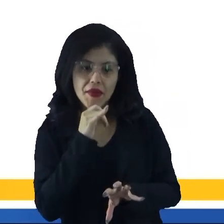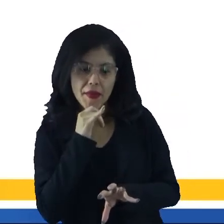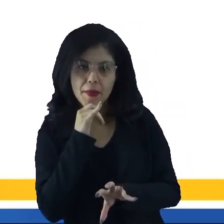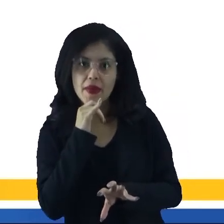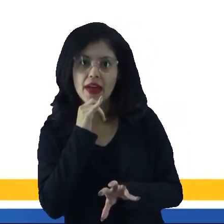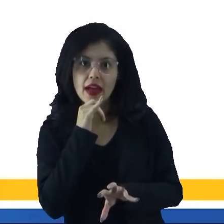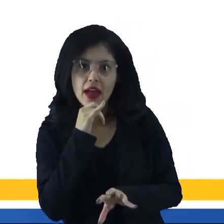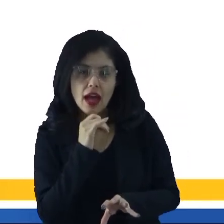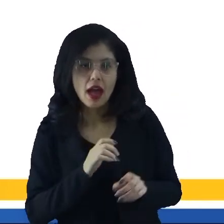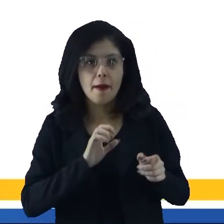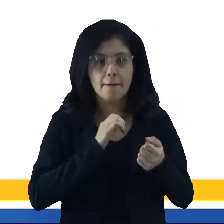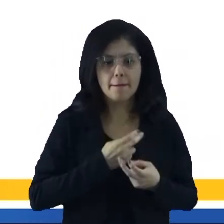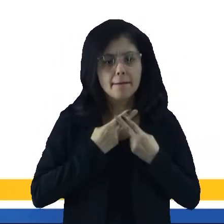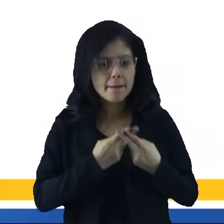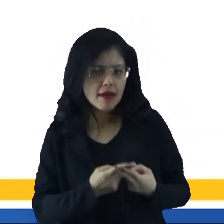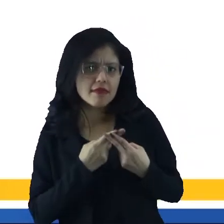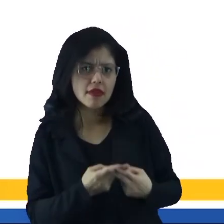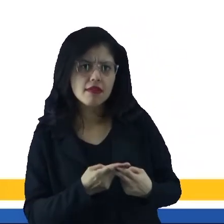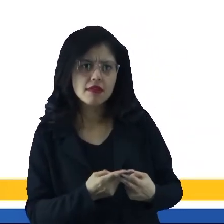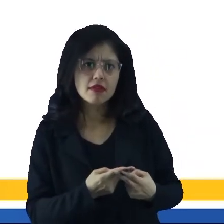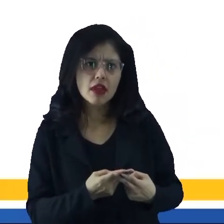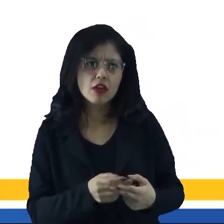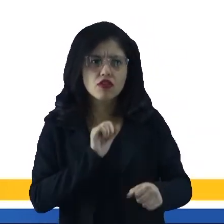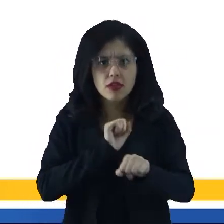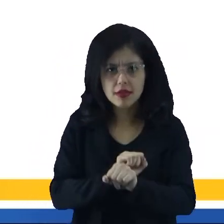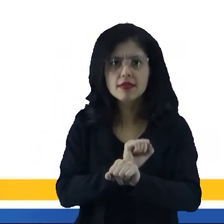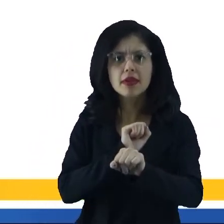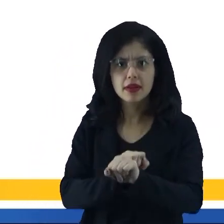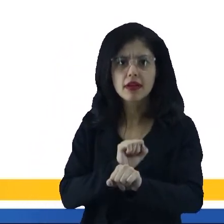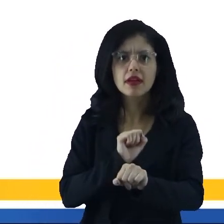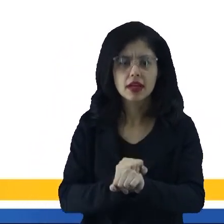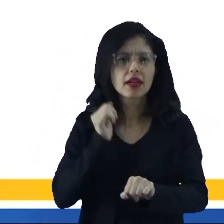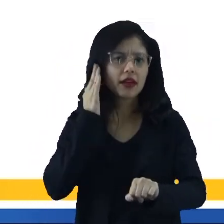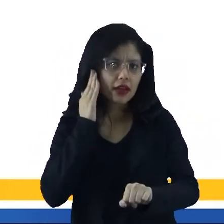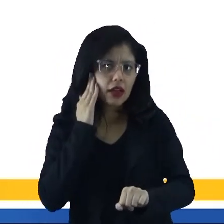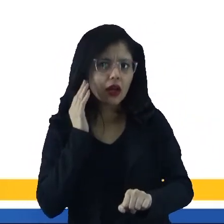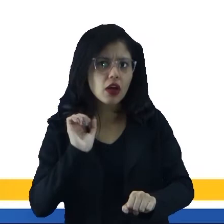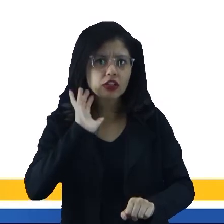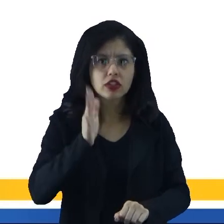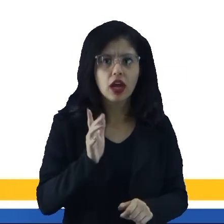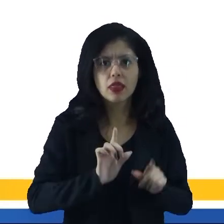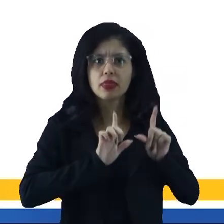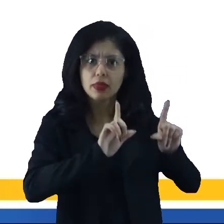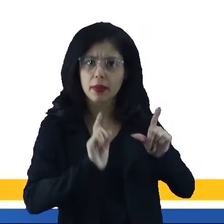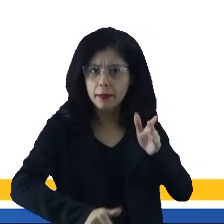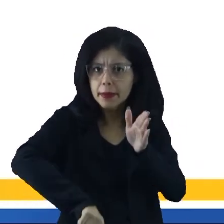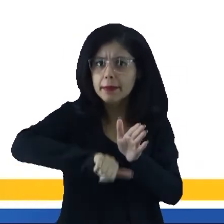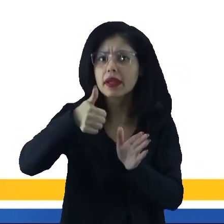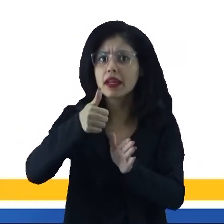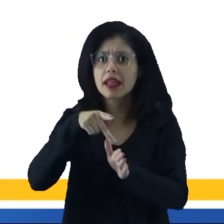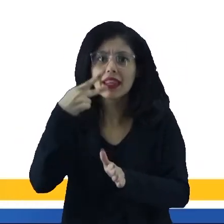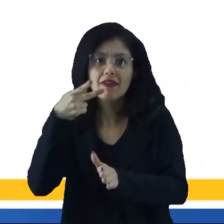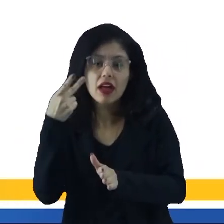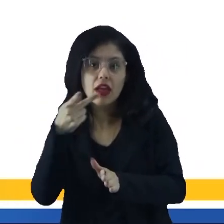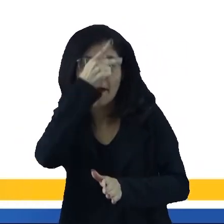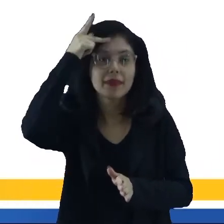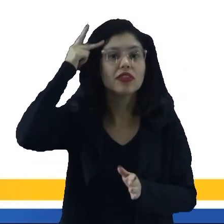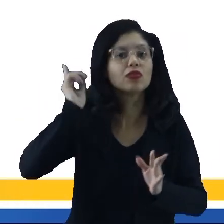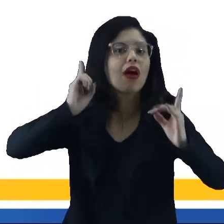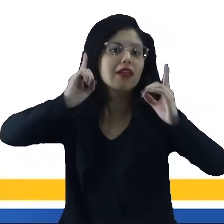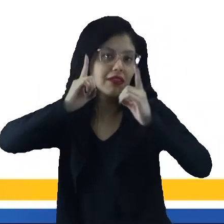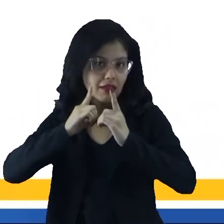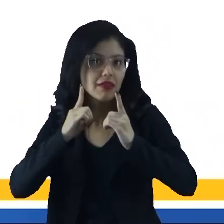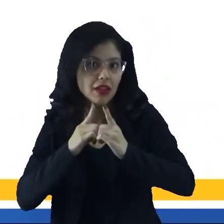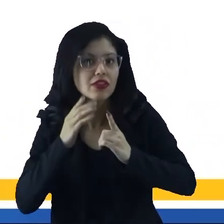calma, por algo. Então ele foi, aí começa a reclamar já no segundo quadrinho, que deixa claro para nós aí, ó, o que ele entendeu. Mas